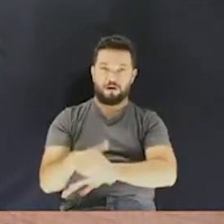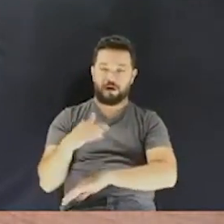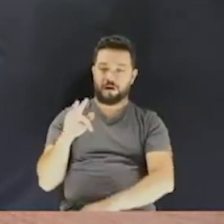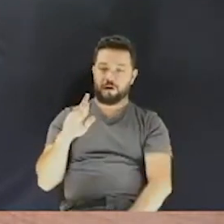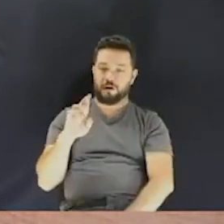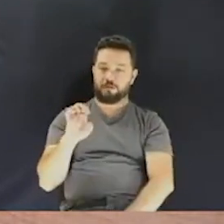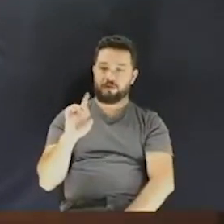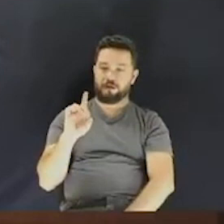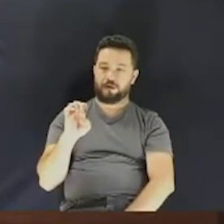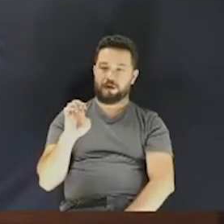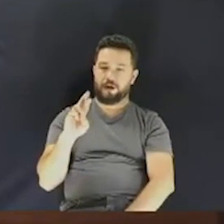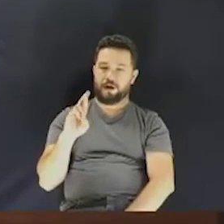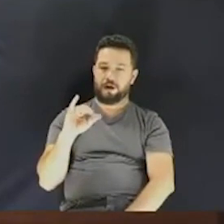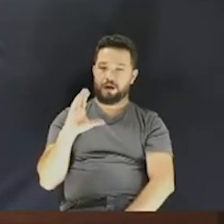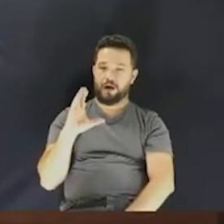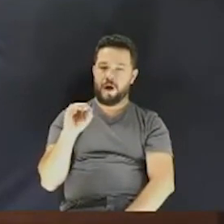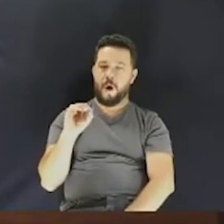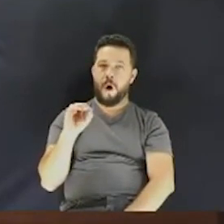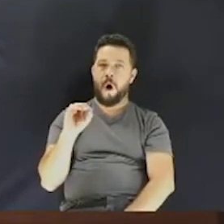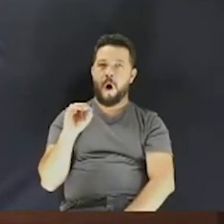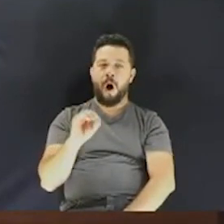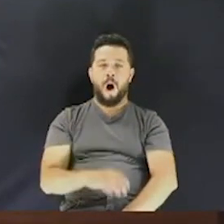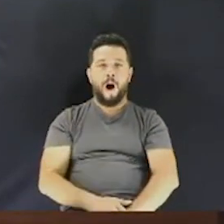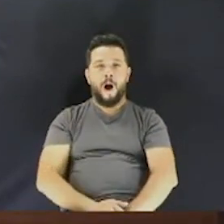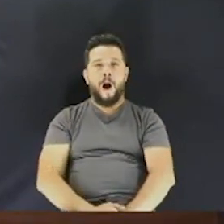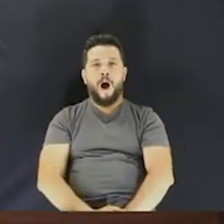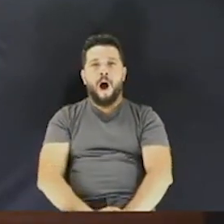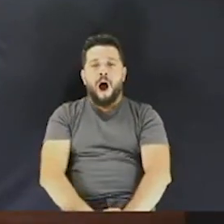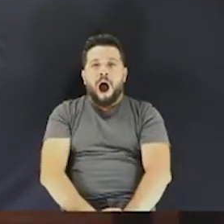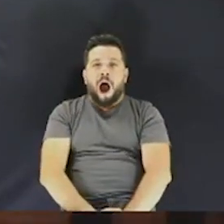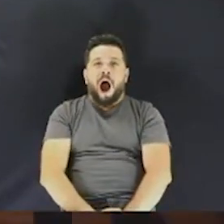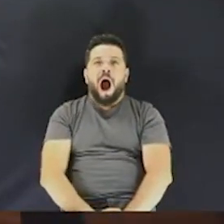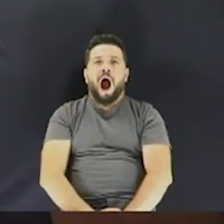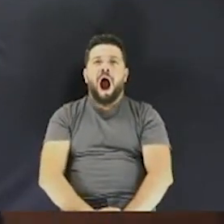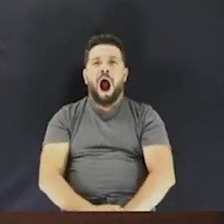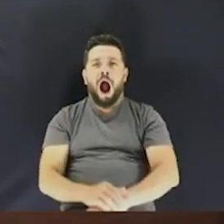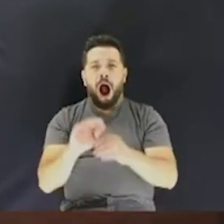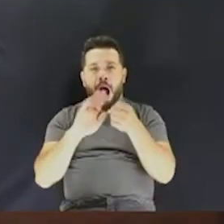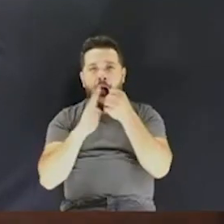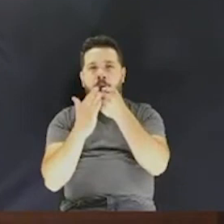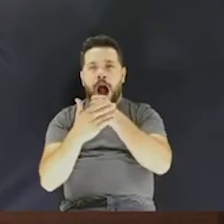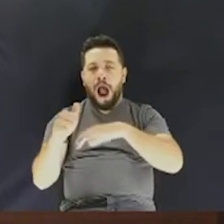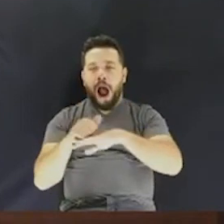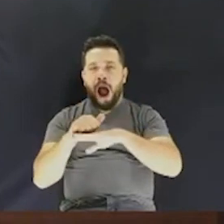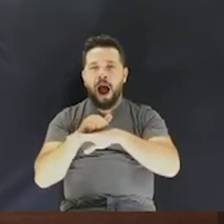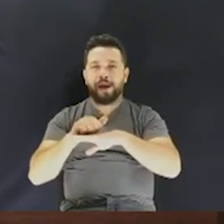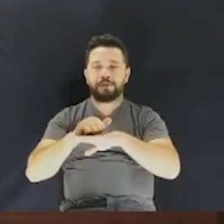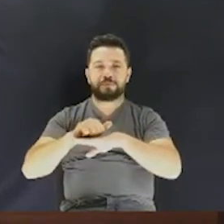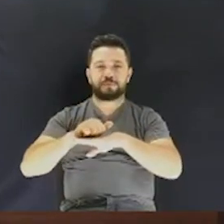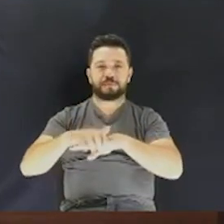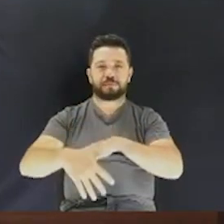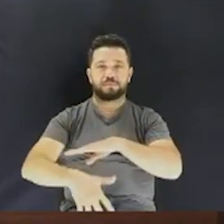Cachoeira em discussão o requerimento que acaba de ser lido para discutir o autor Vereador Éder Borges com a palavra Obrigado